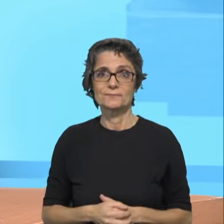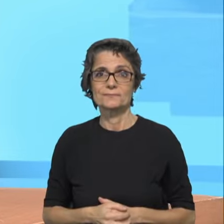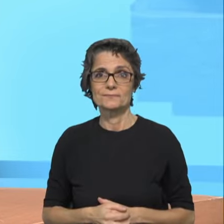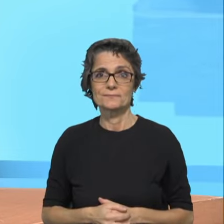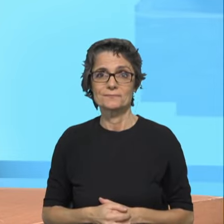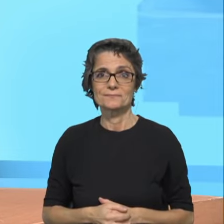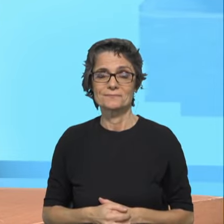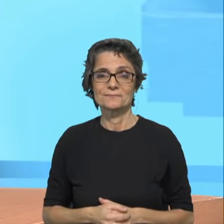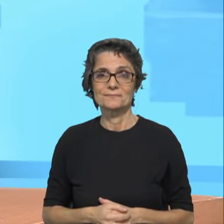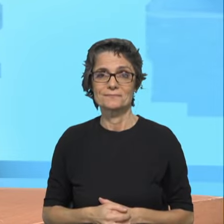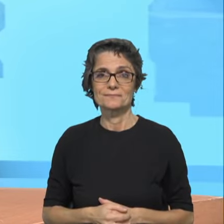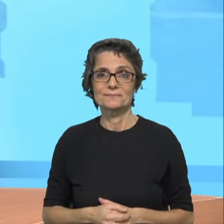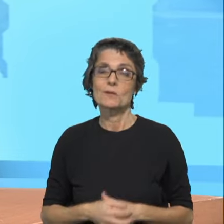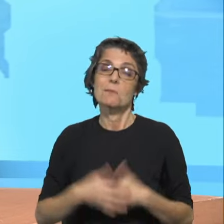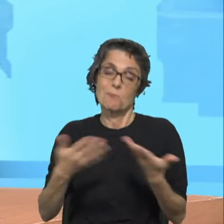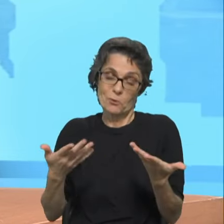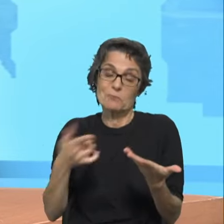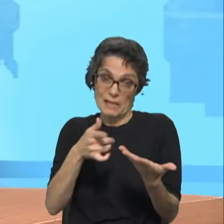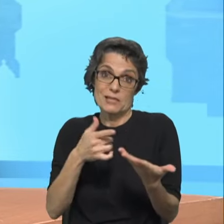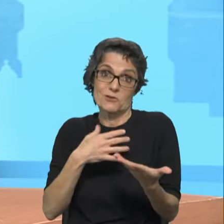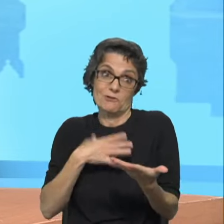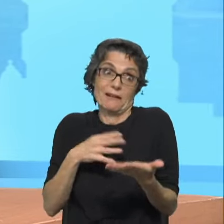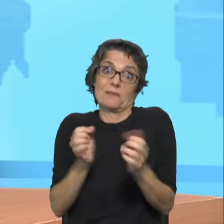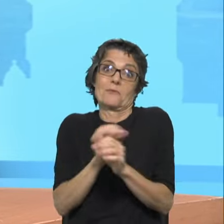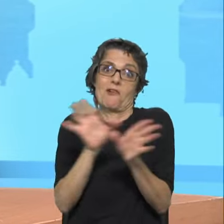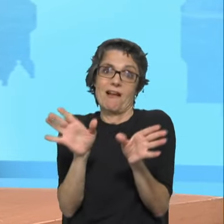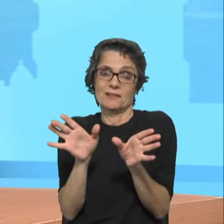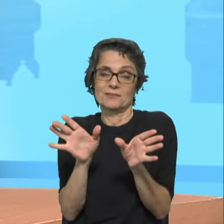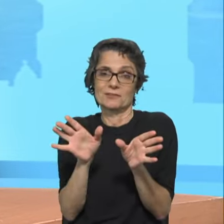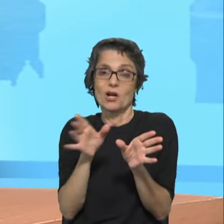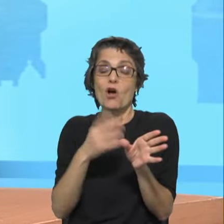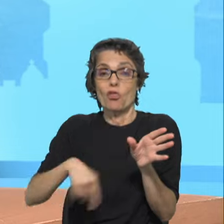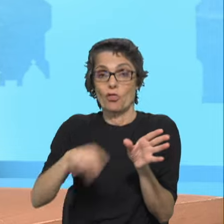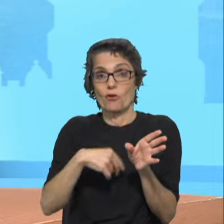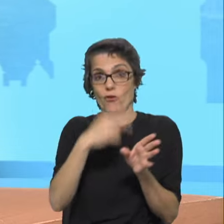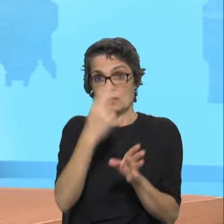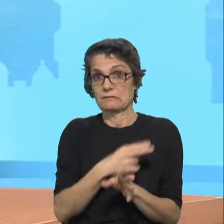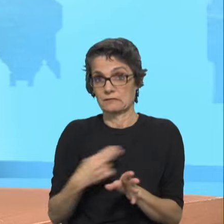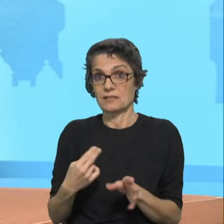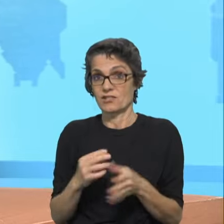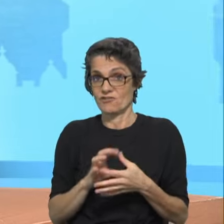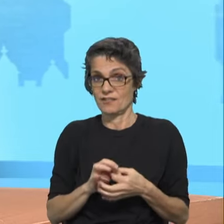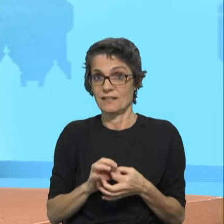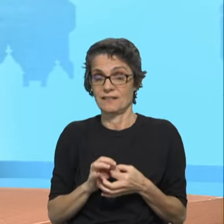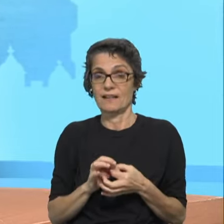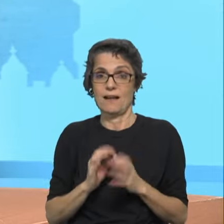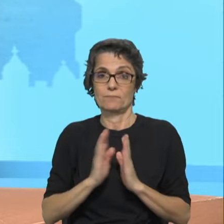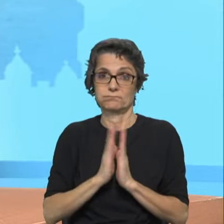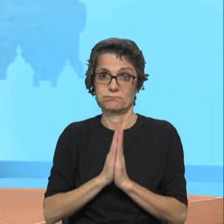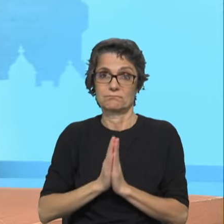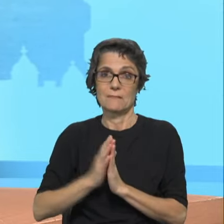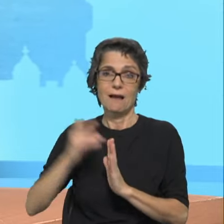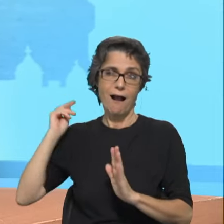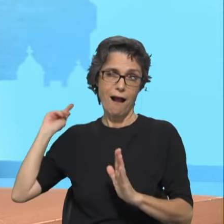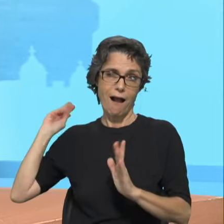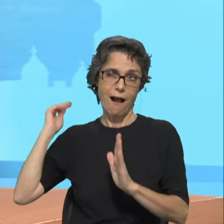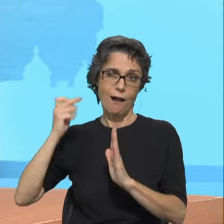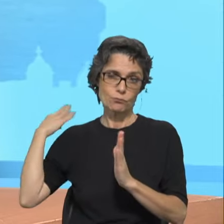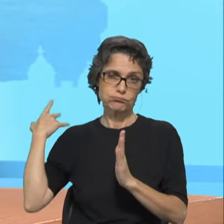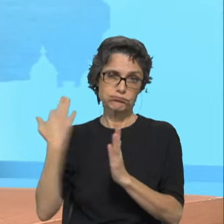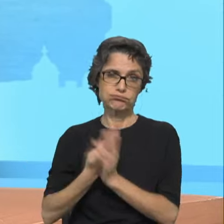na verdade, essa é sempre a nossa expectativa. O Centro de Reflexão Cristã dedica-se há quase 49 anos